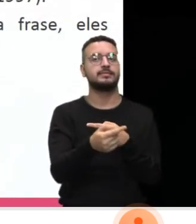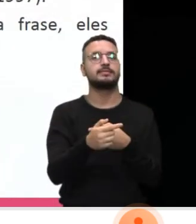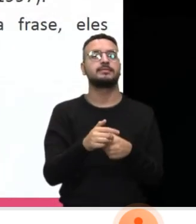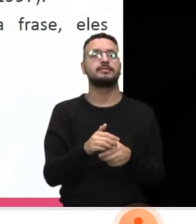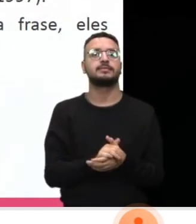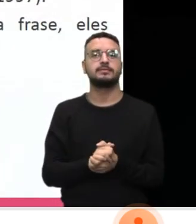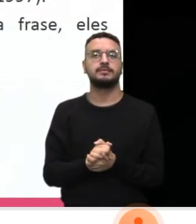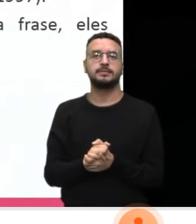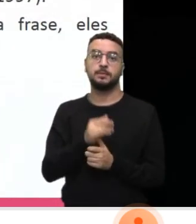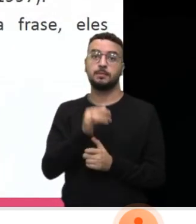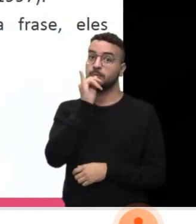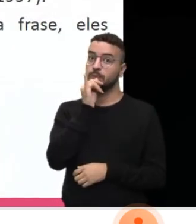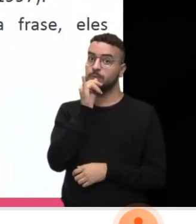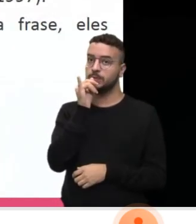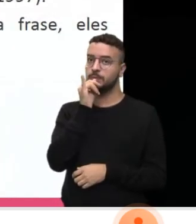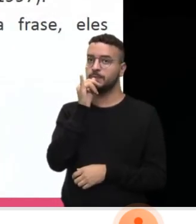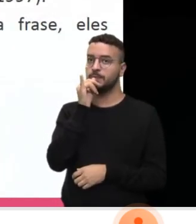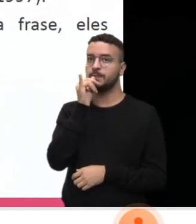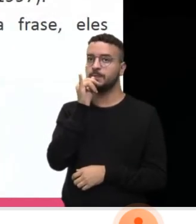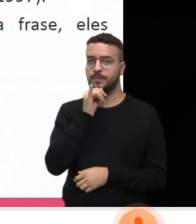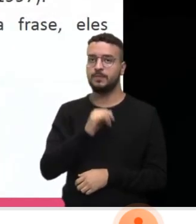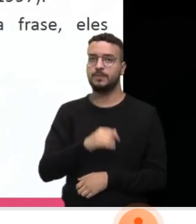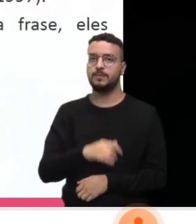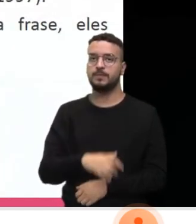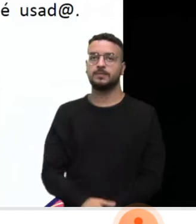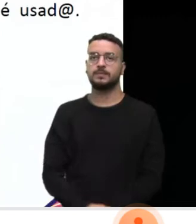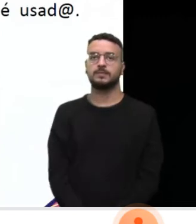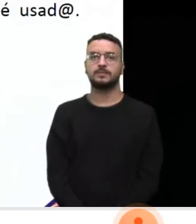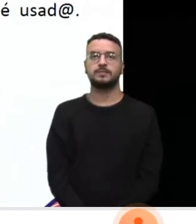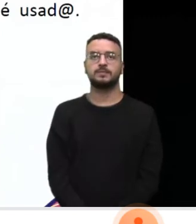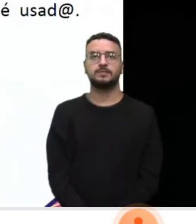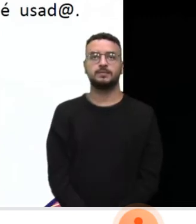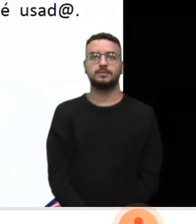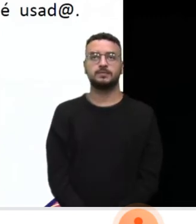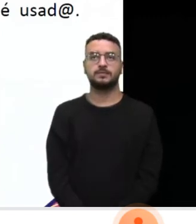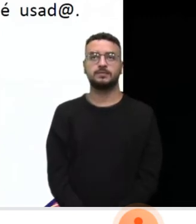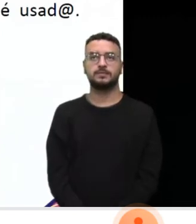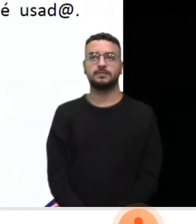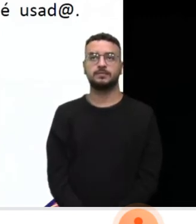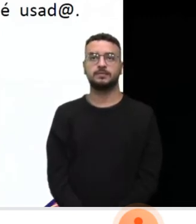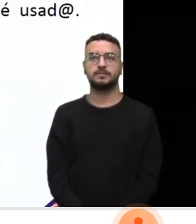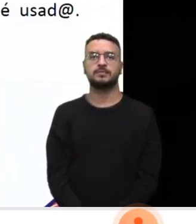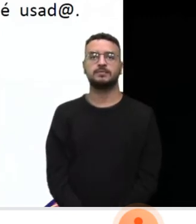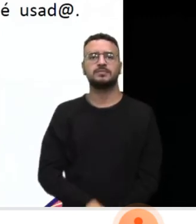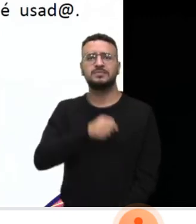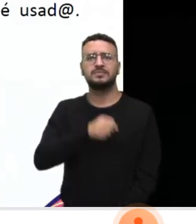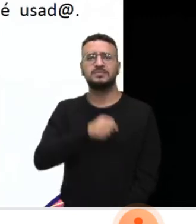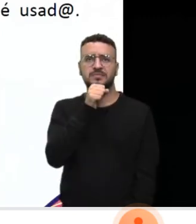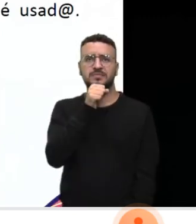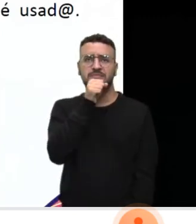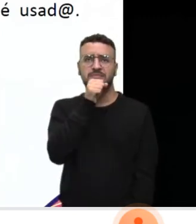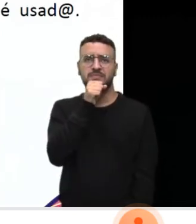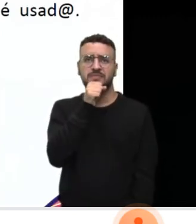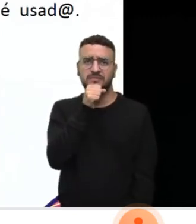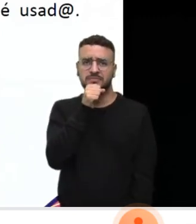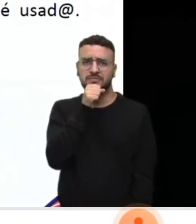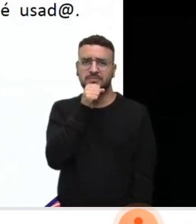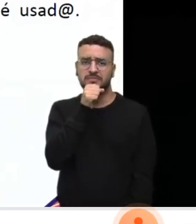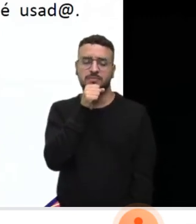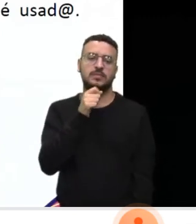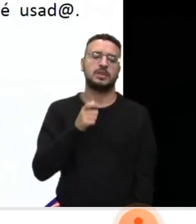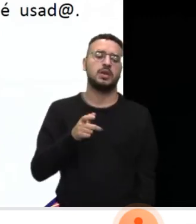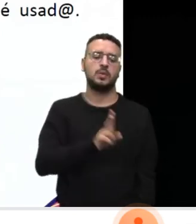Aí nós temos alguns exemplos aqui de adjetivos. Velho e usado. Então, às vezes a gente